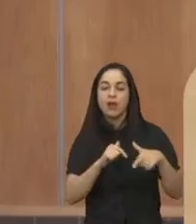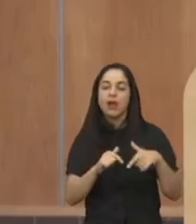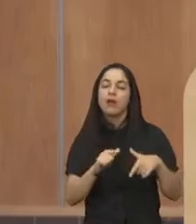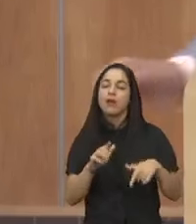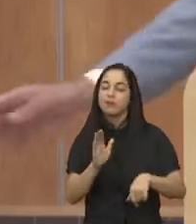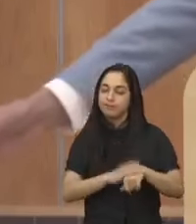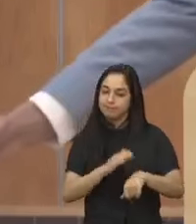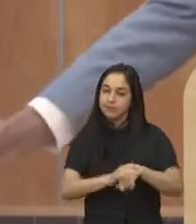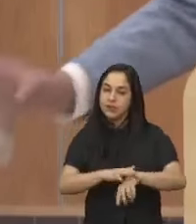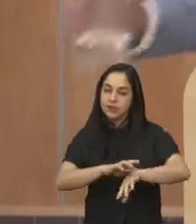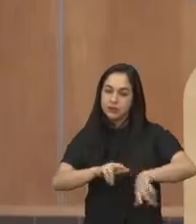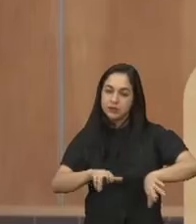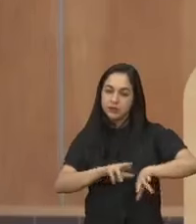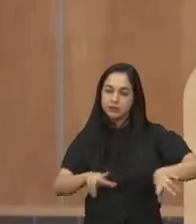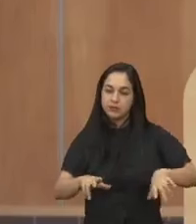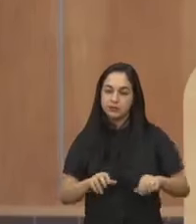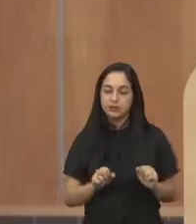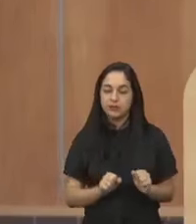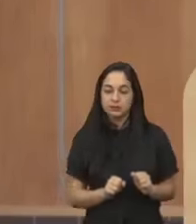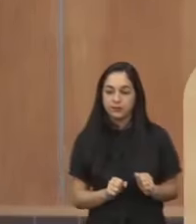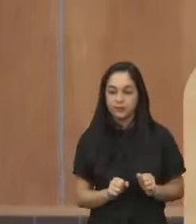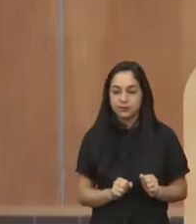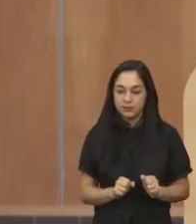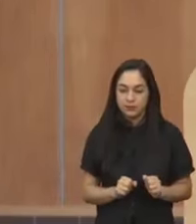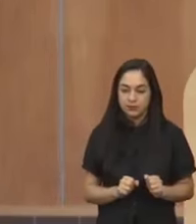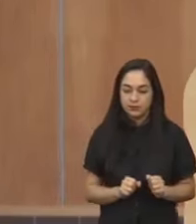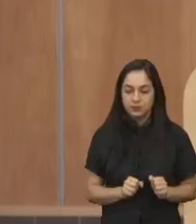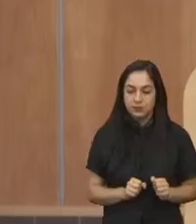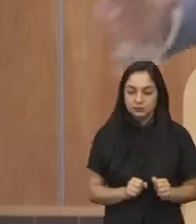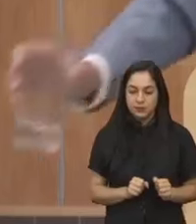contemplado... Só um minutinho.